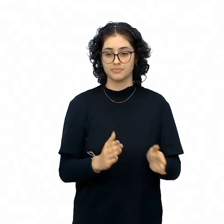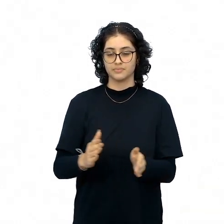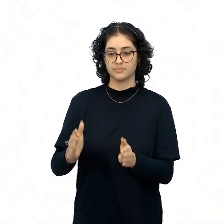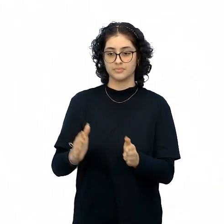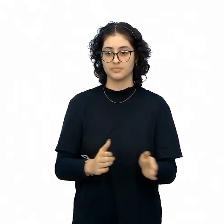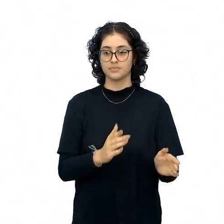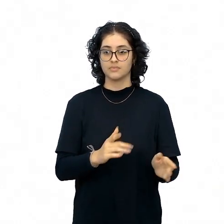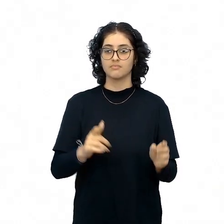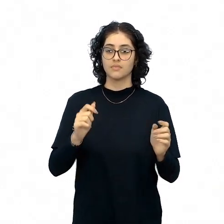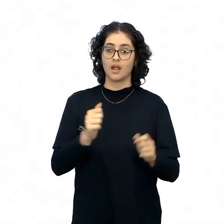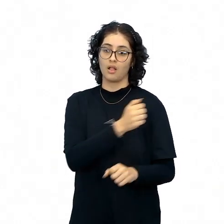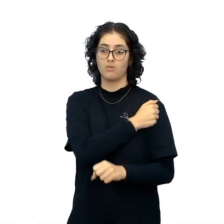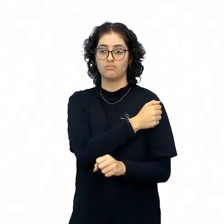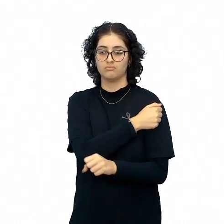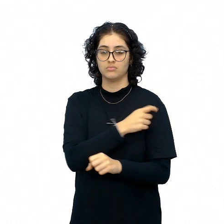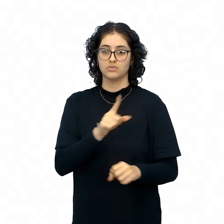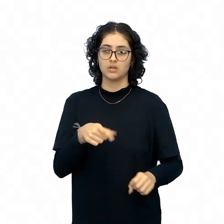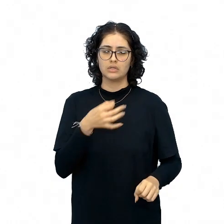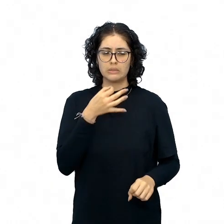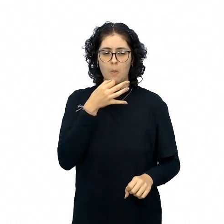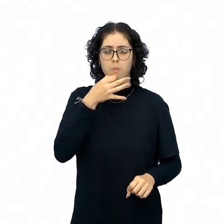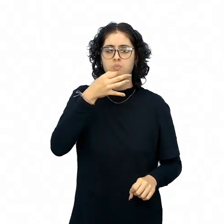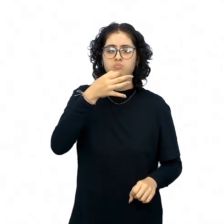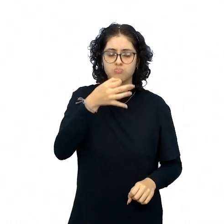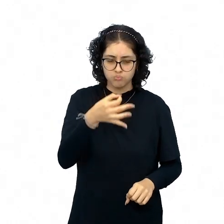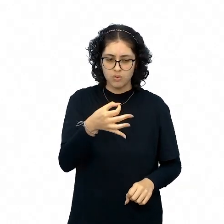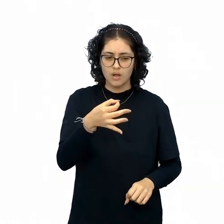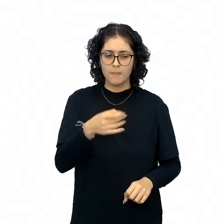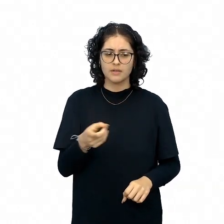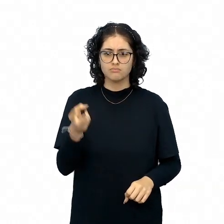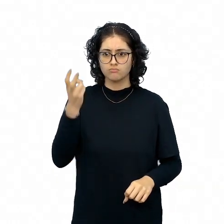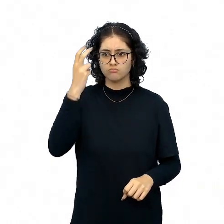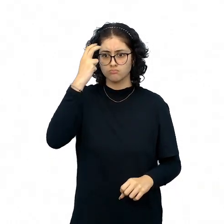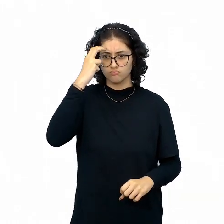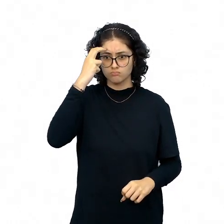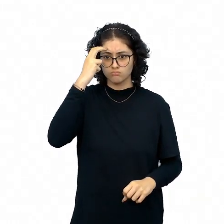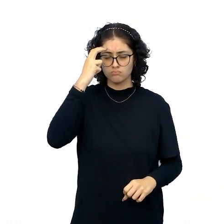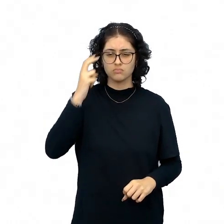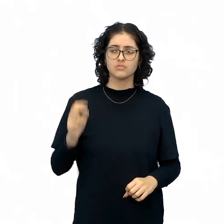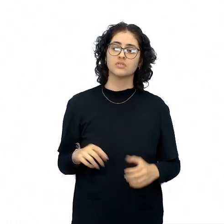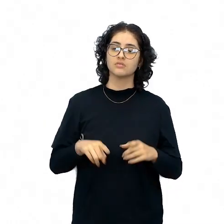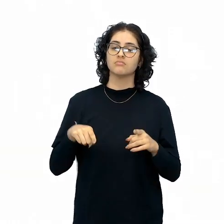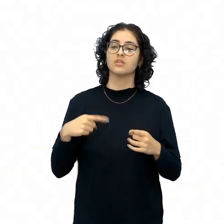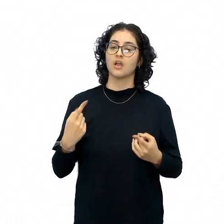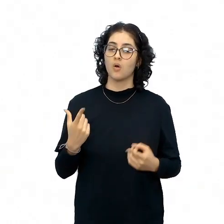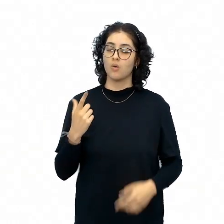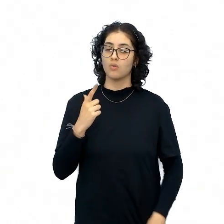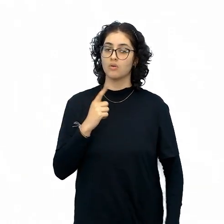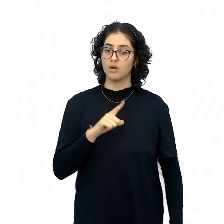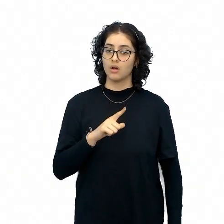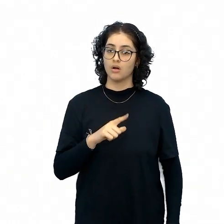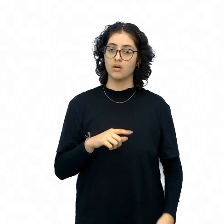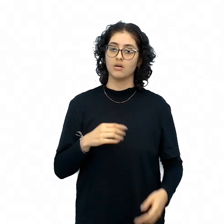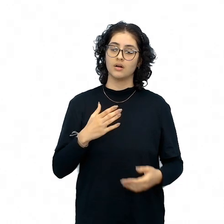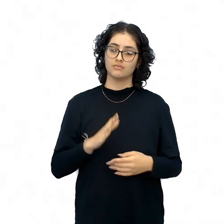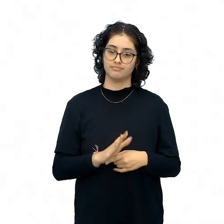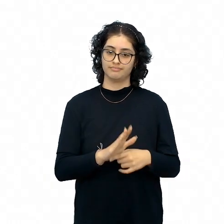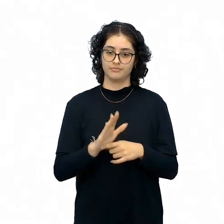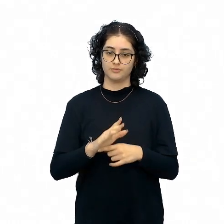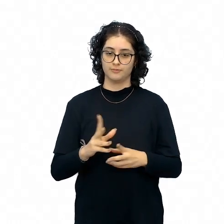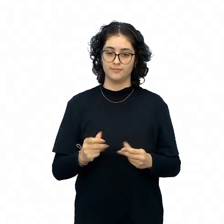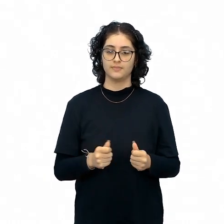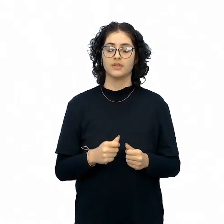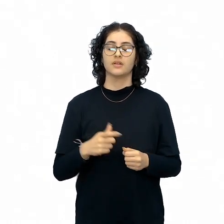estudantes sejam mais críticos, mais conscientes e consigam realmente ser leitores,